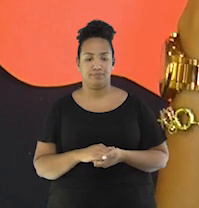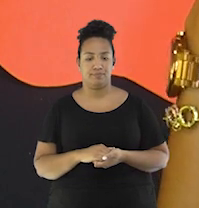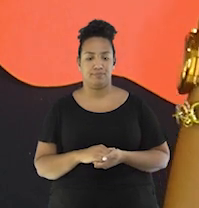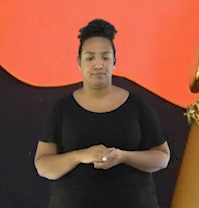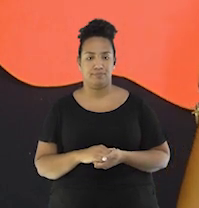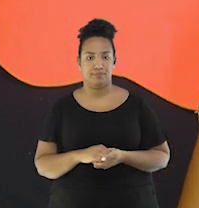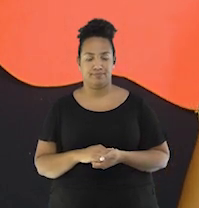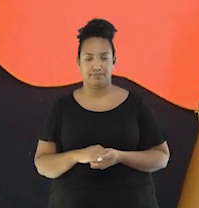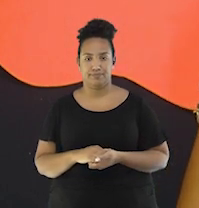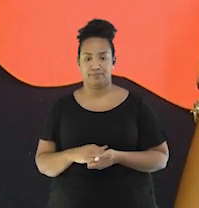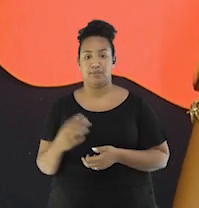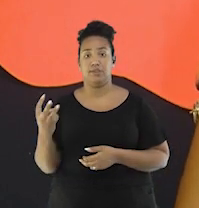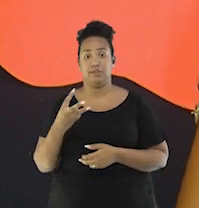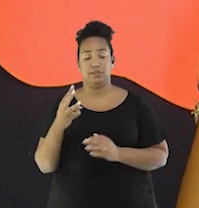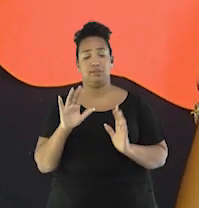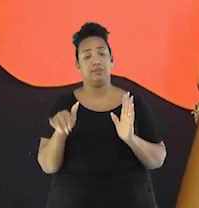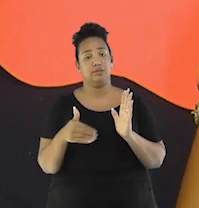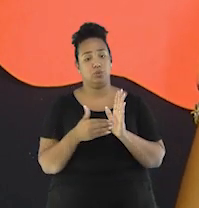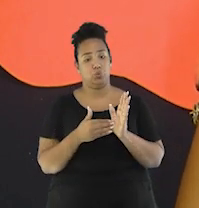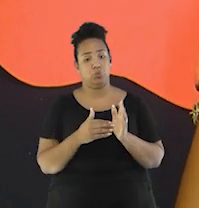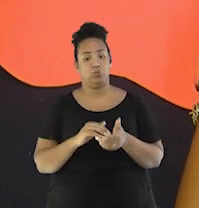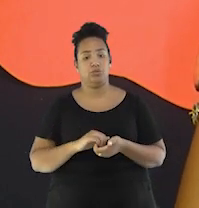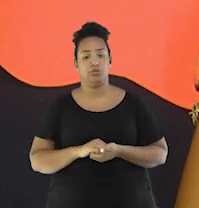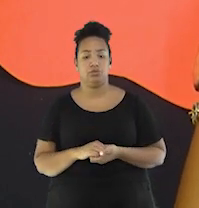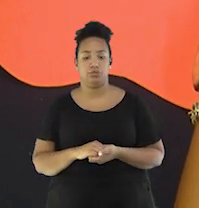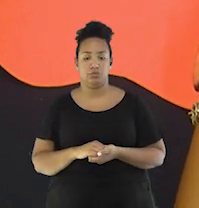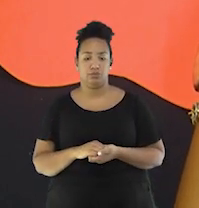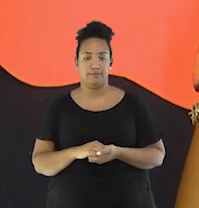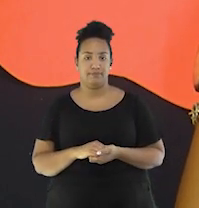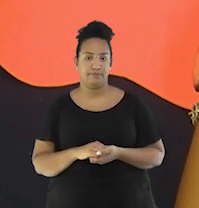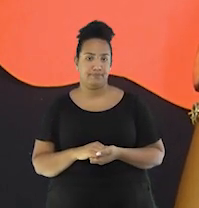E a terceira e última camada.